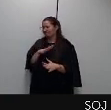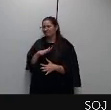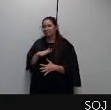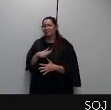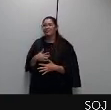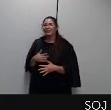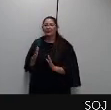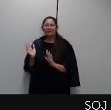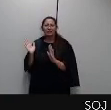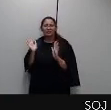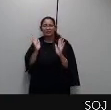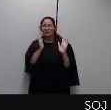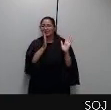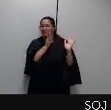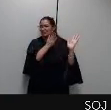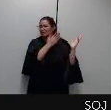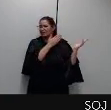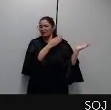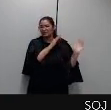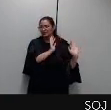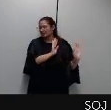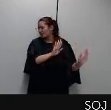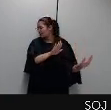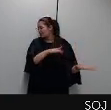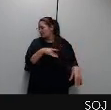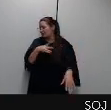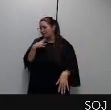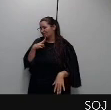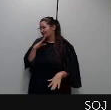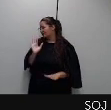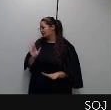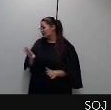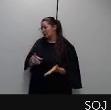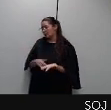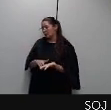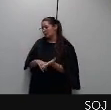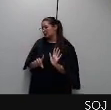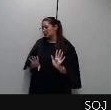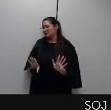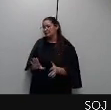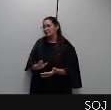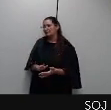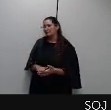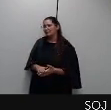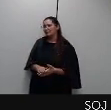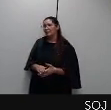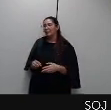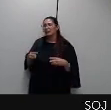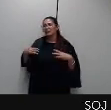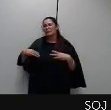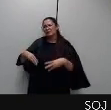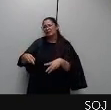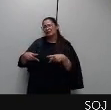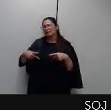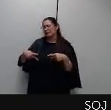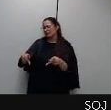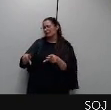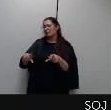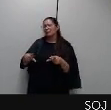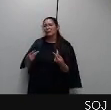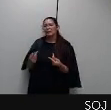e do Pleno conhecimento do juiz e do ministério público e dos Advogados e de todo mundo